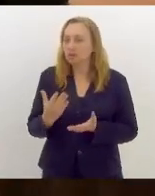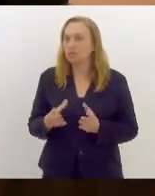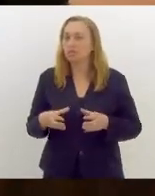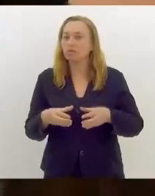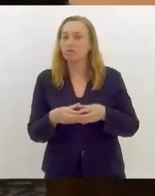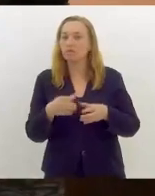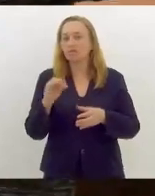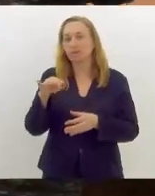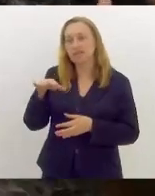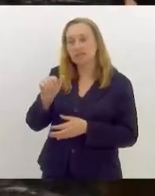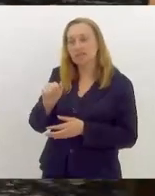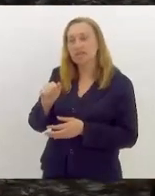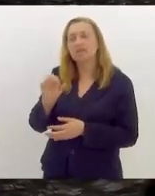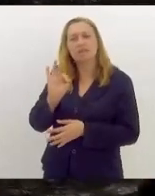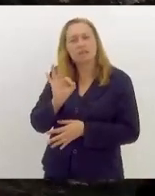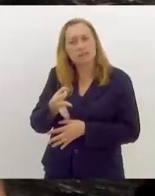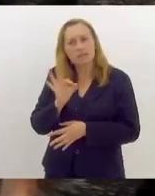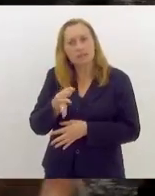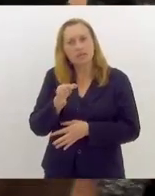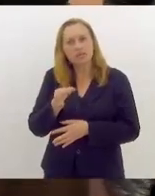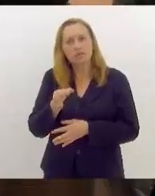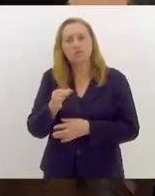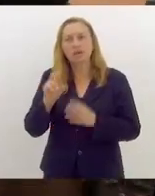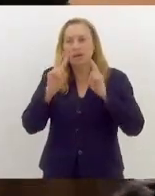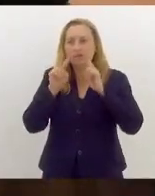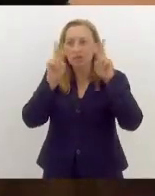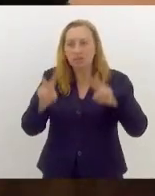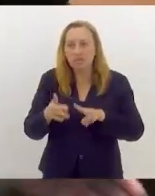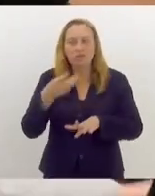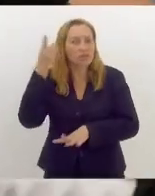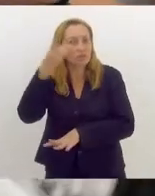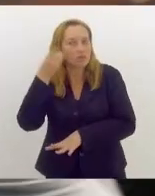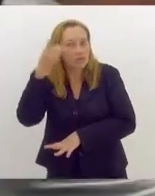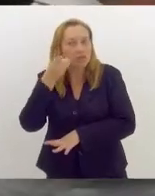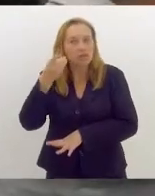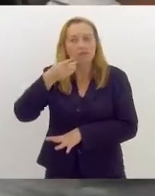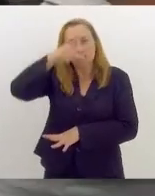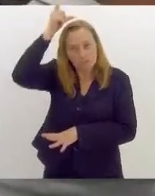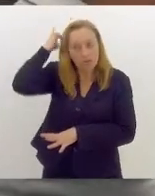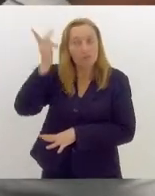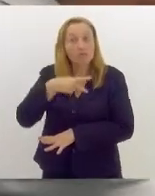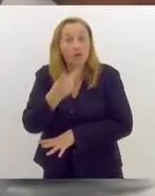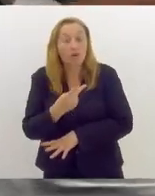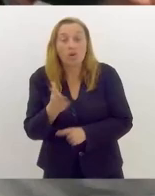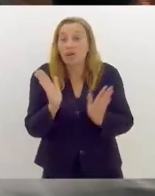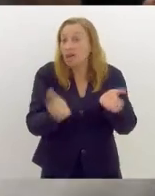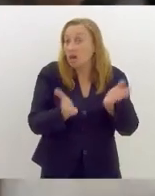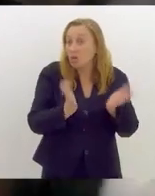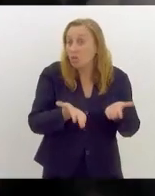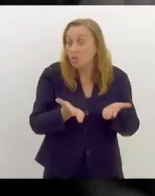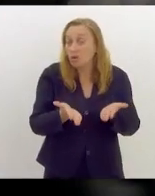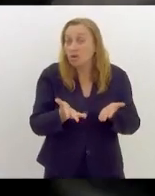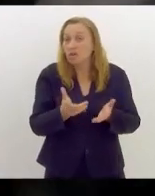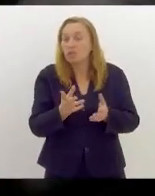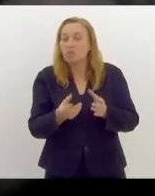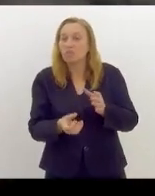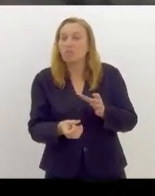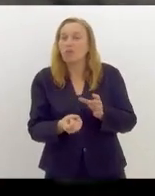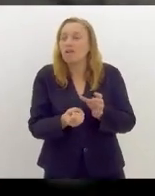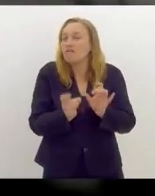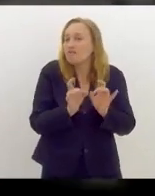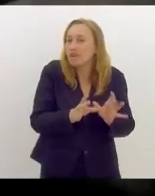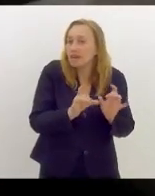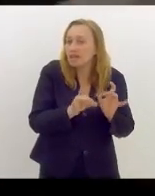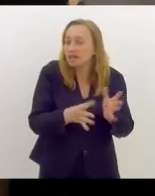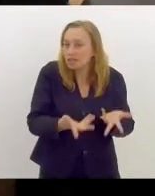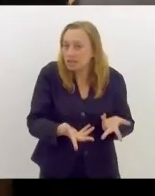de bacia exatamente pelo ponto que o Deputado Luiz Paulo chamou atenção é que agora com a privatização ou com a